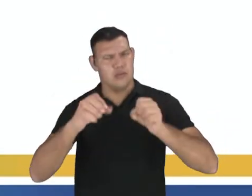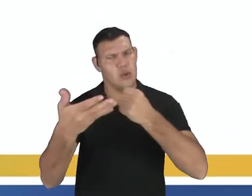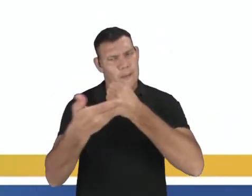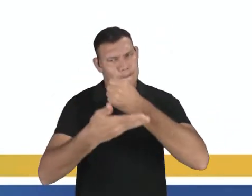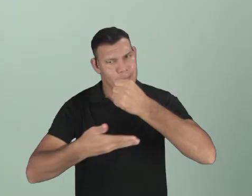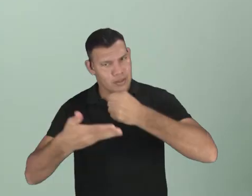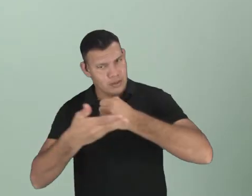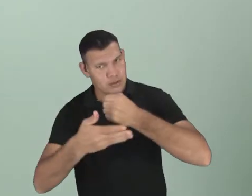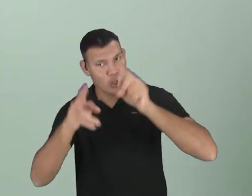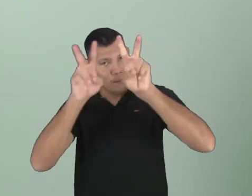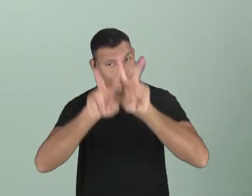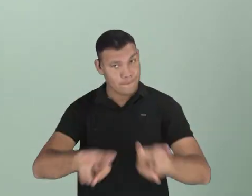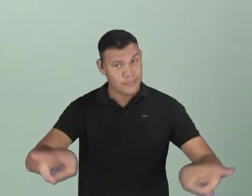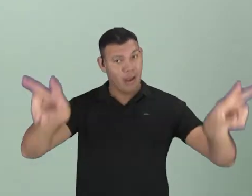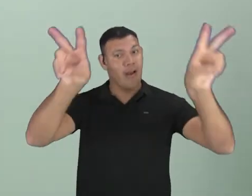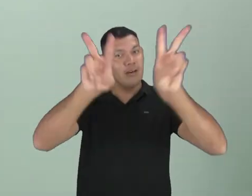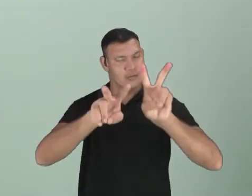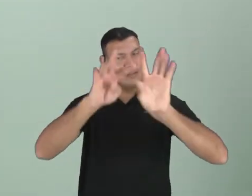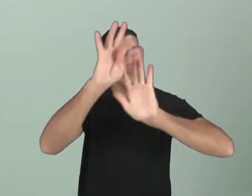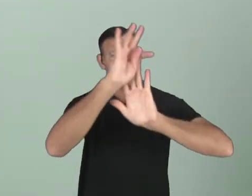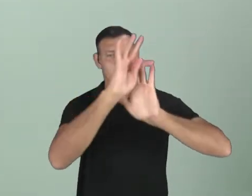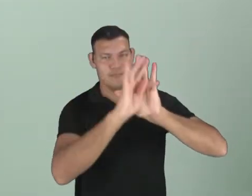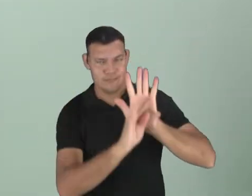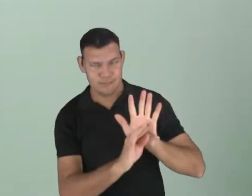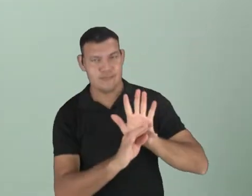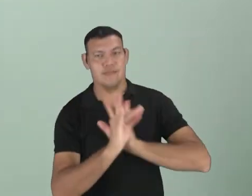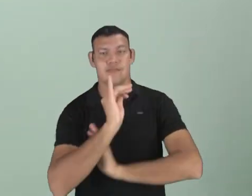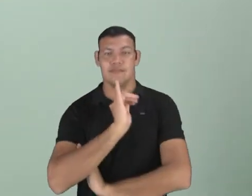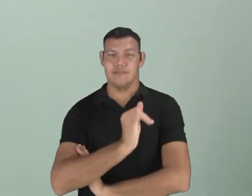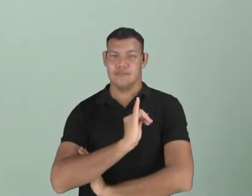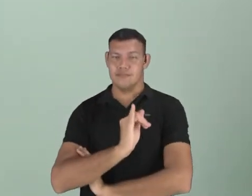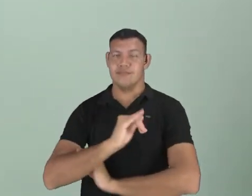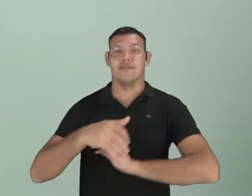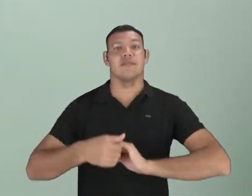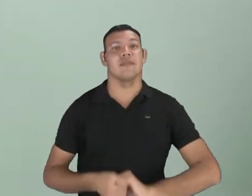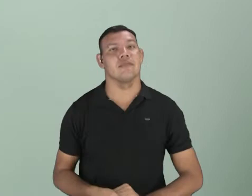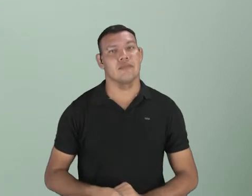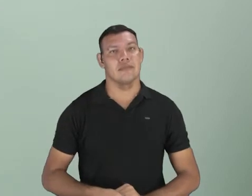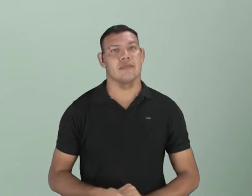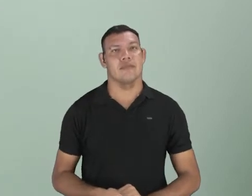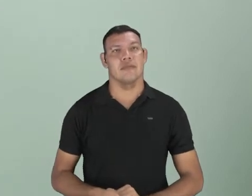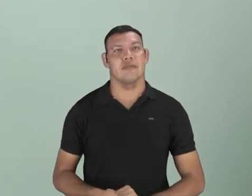você visualizar o nosso texto narrativo.